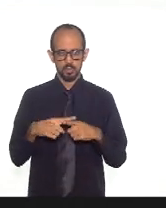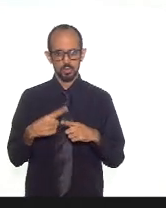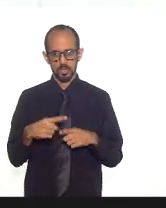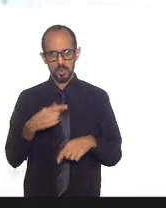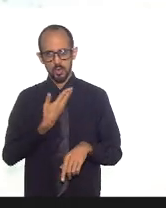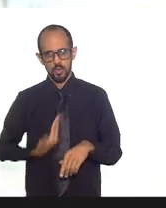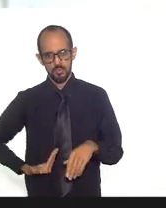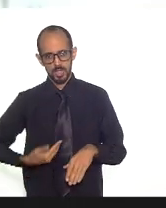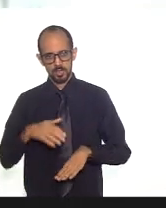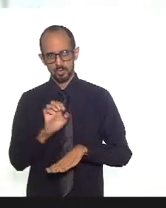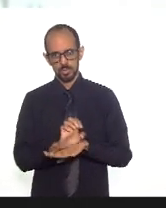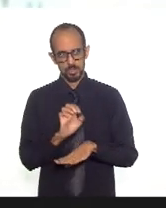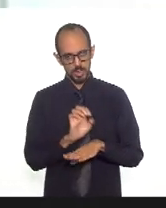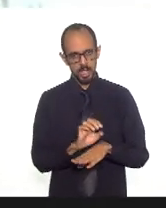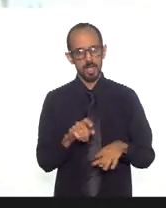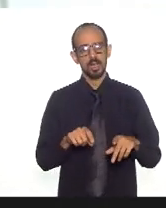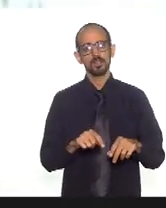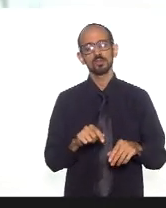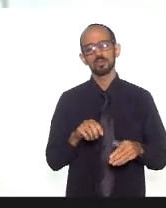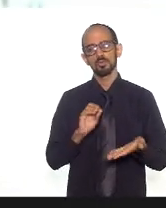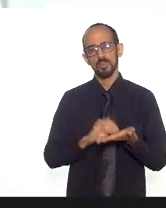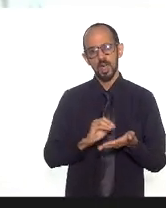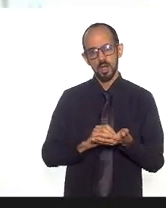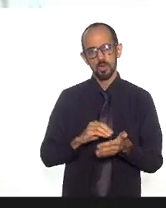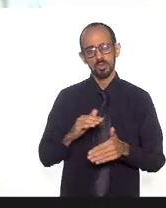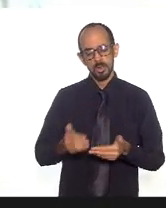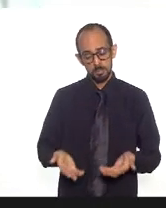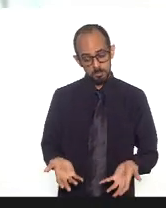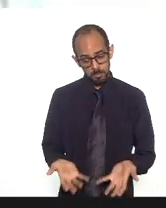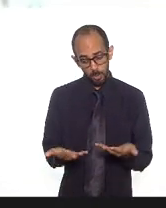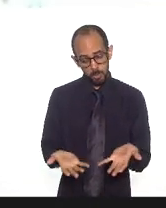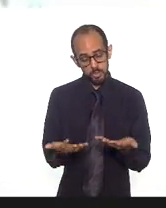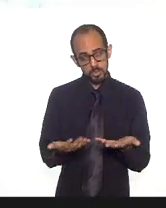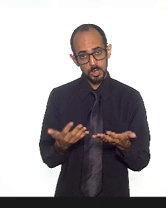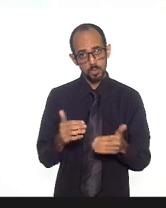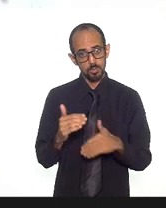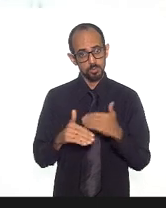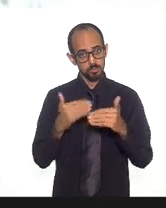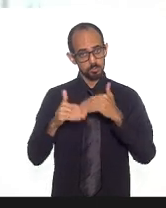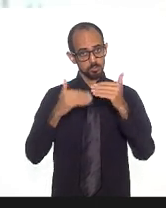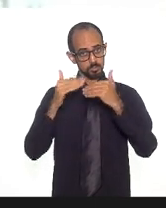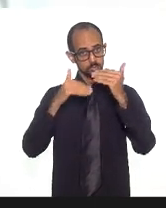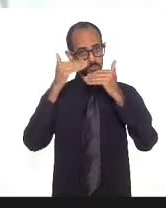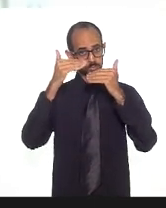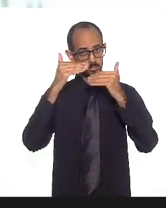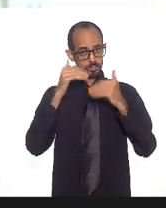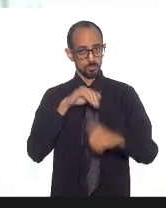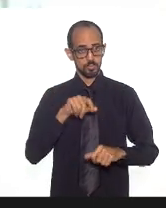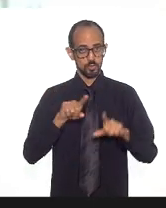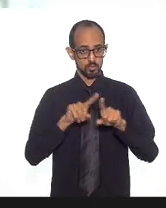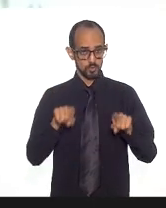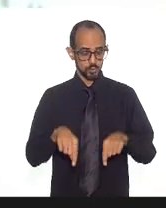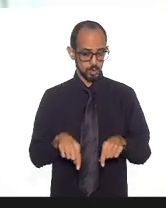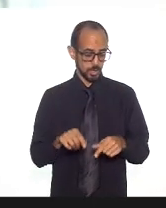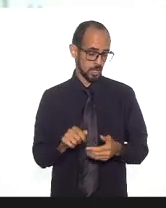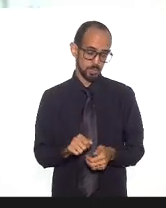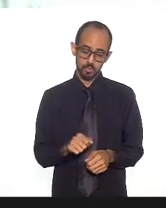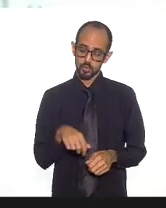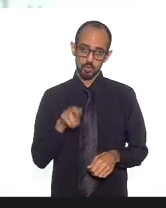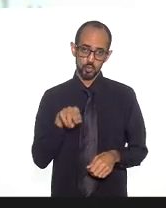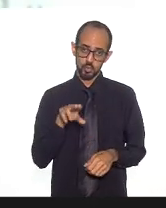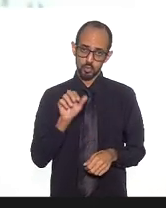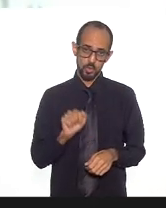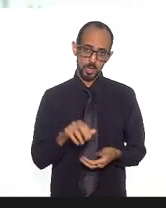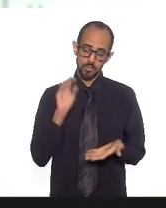a ausência total de progressão e promoção. Não é só progressão, tem progressão e promoção, né, que jamais foram implementadas